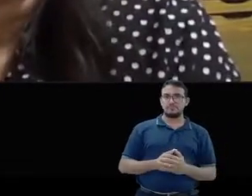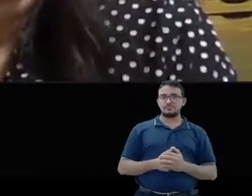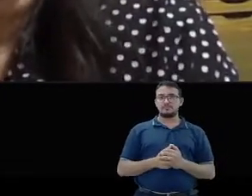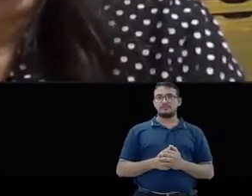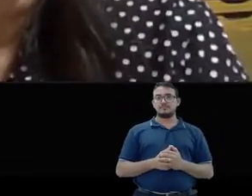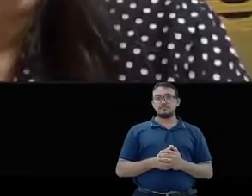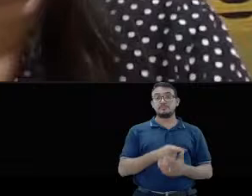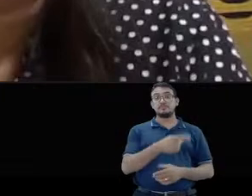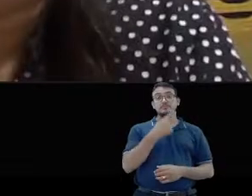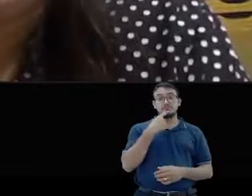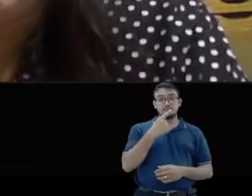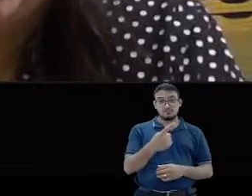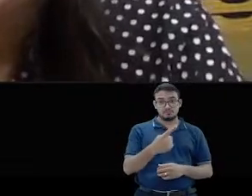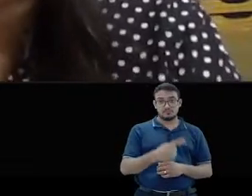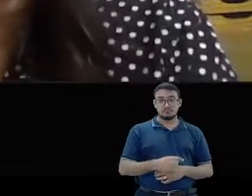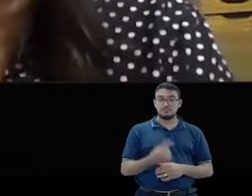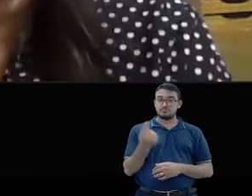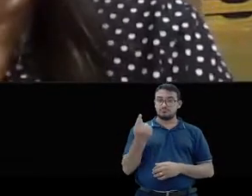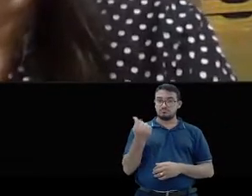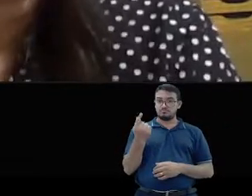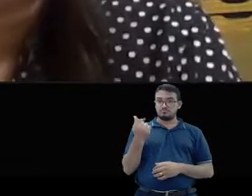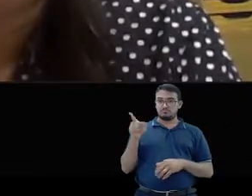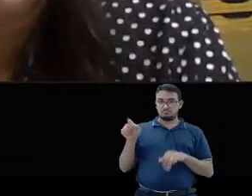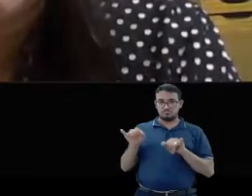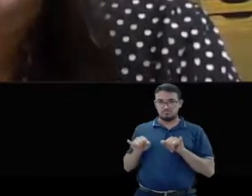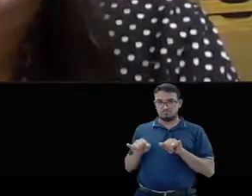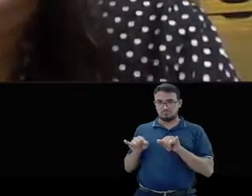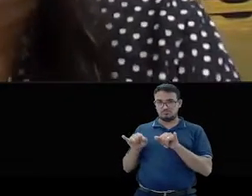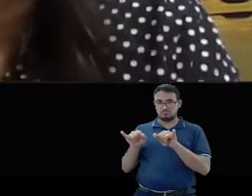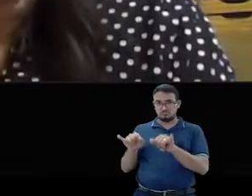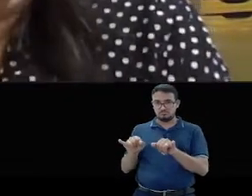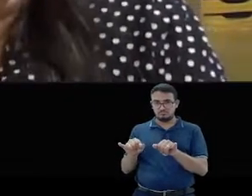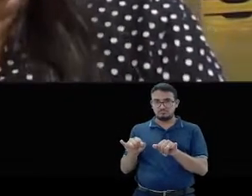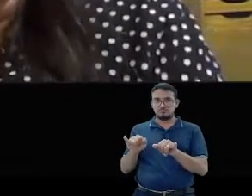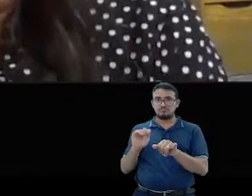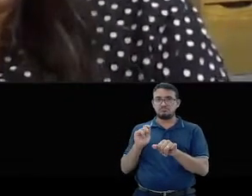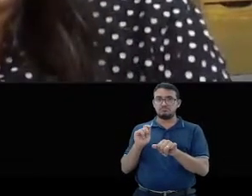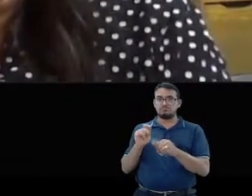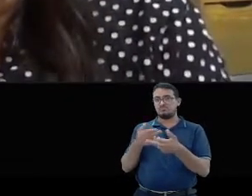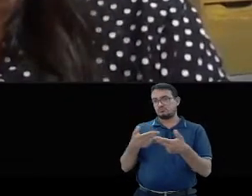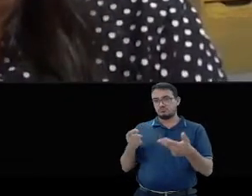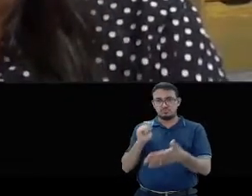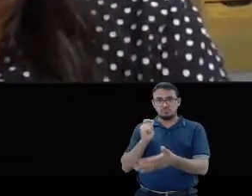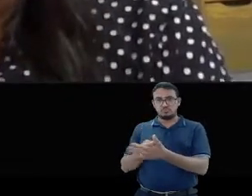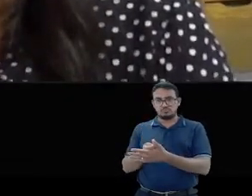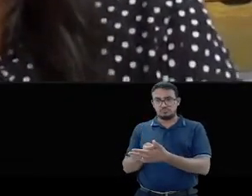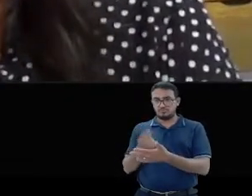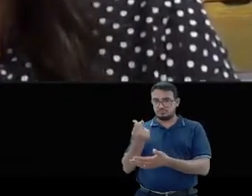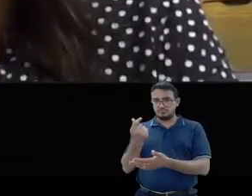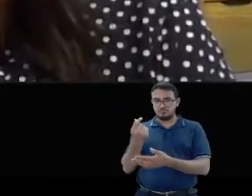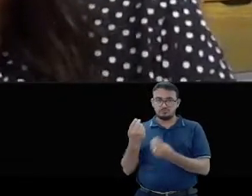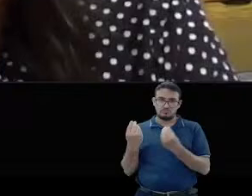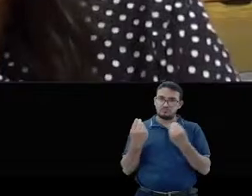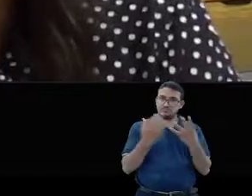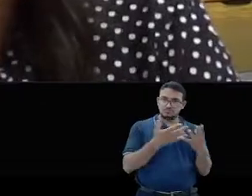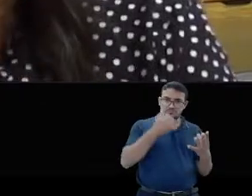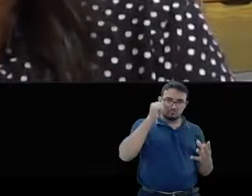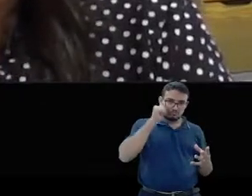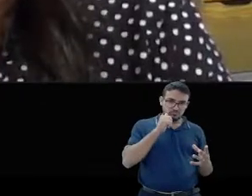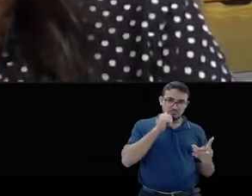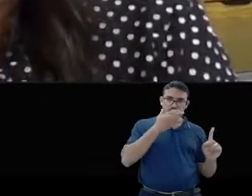o dinheiro do supermercado das compras à senhora Rosenir, que sim,